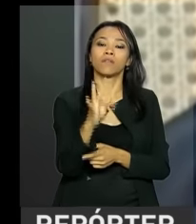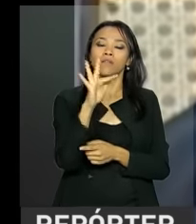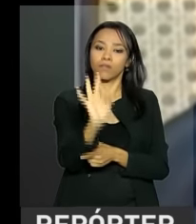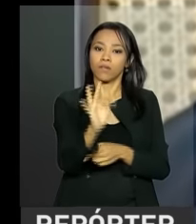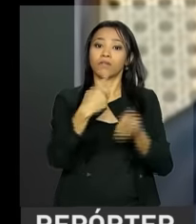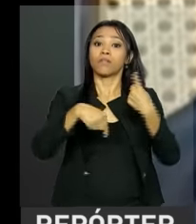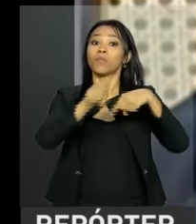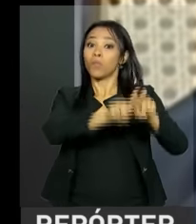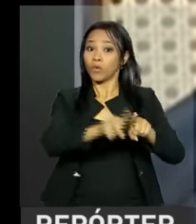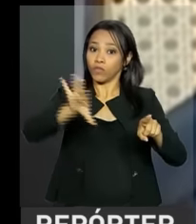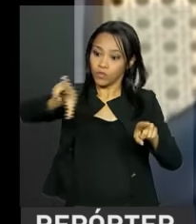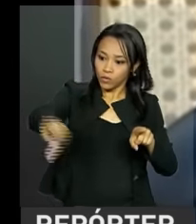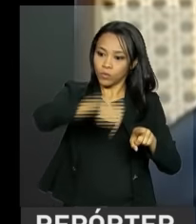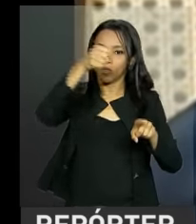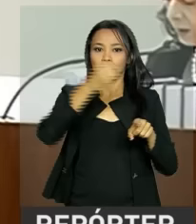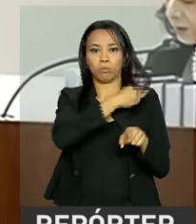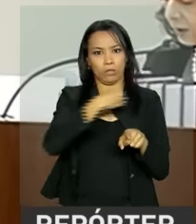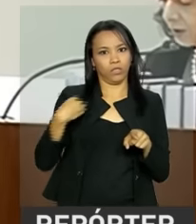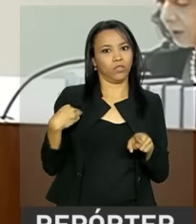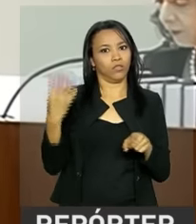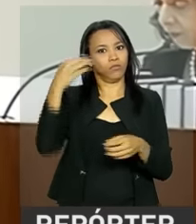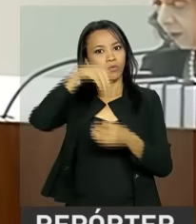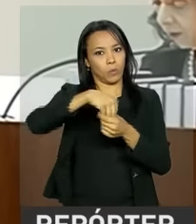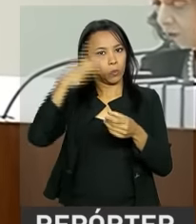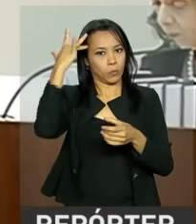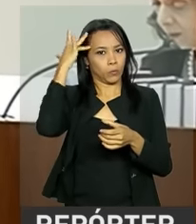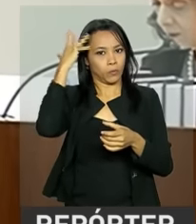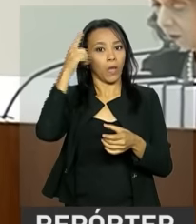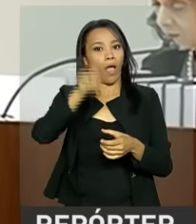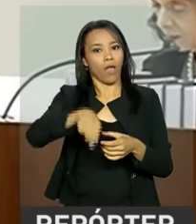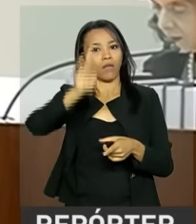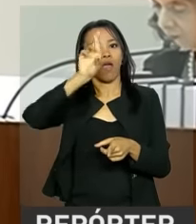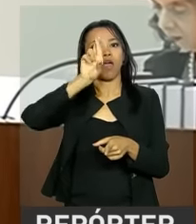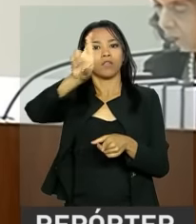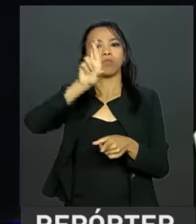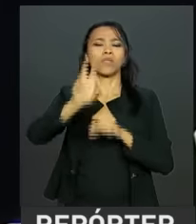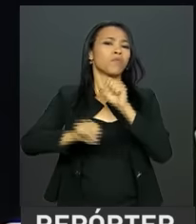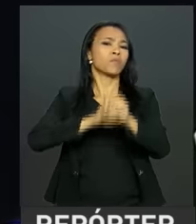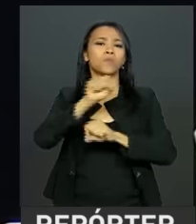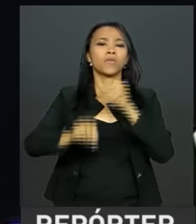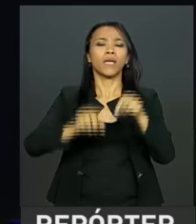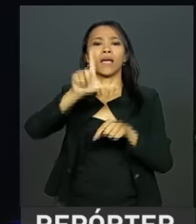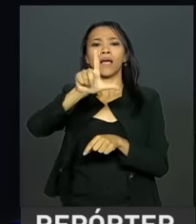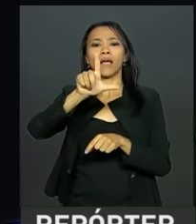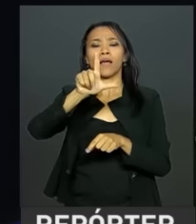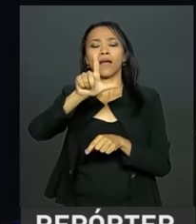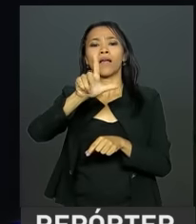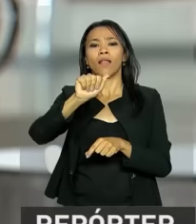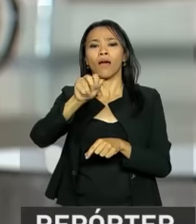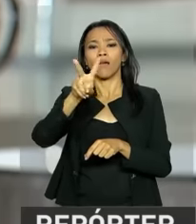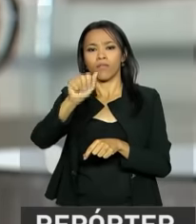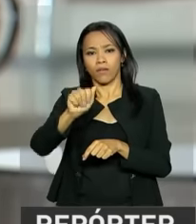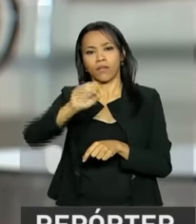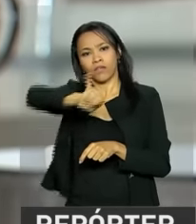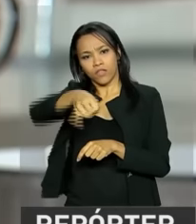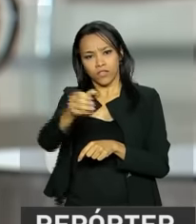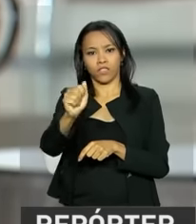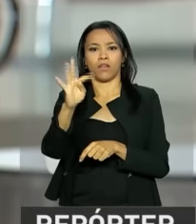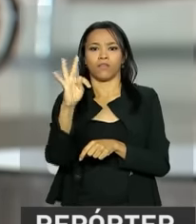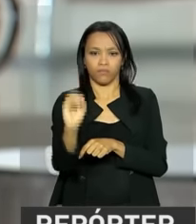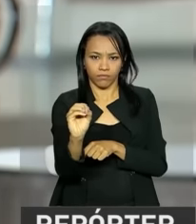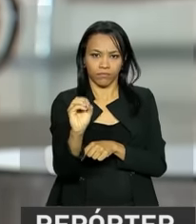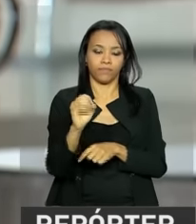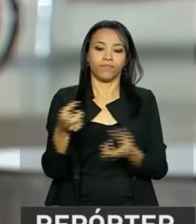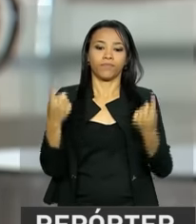nomeado Ministro do Supremo Tribunal Federal onde era o responsável pelos processos da operação lava-jato e em